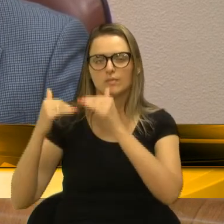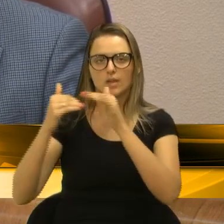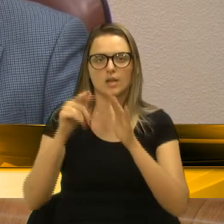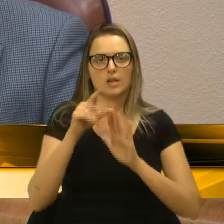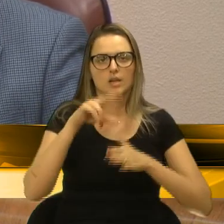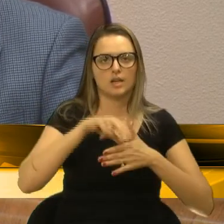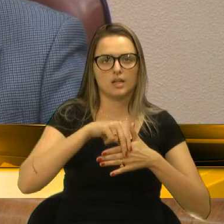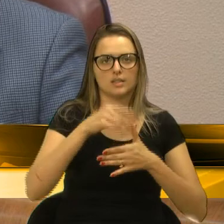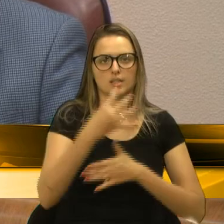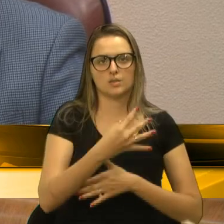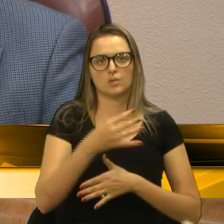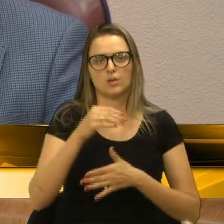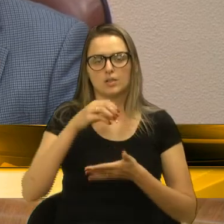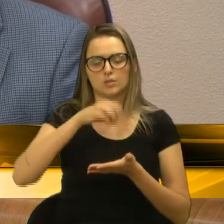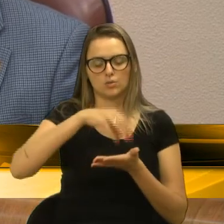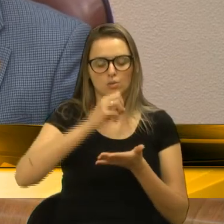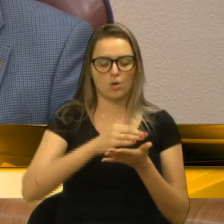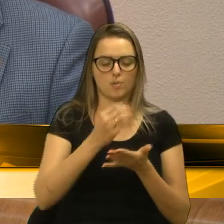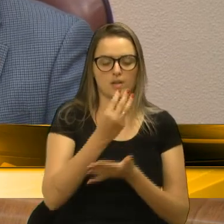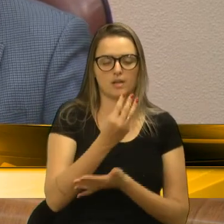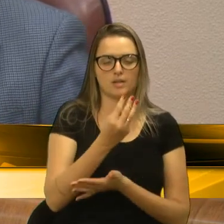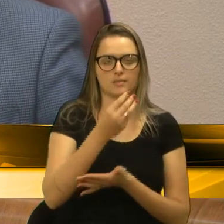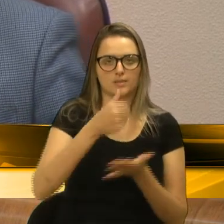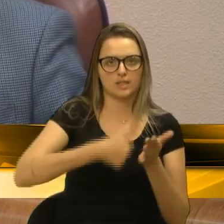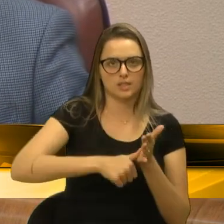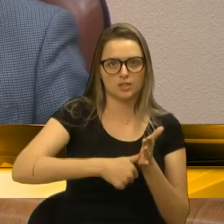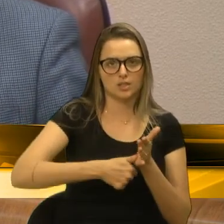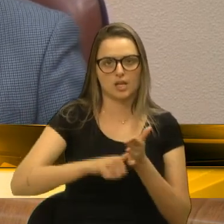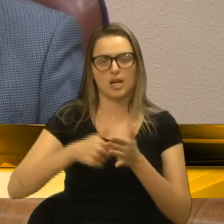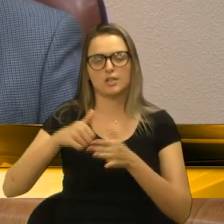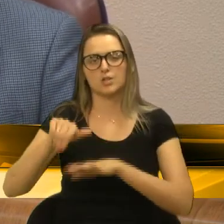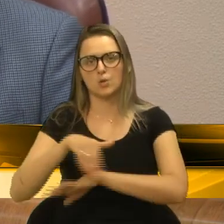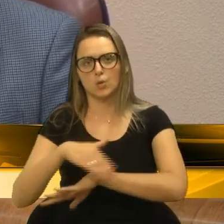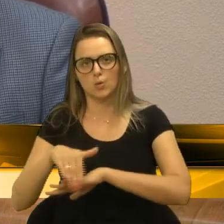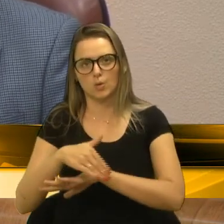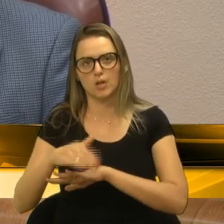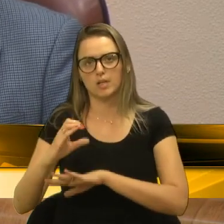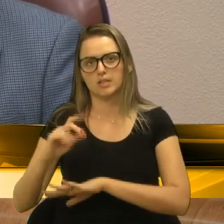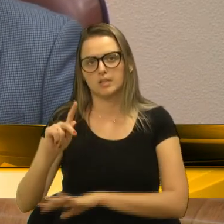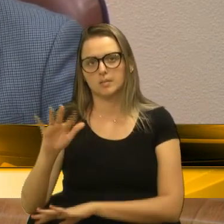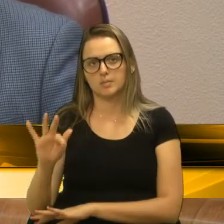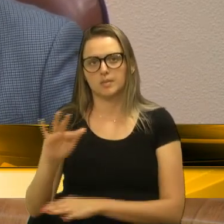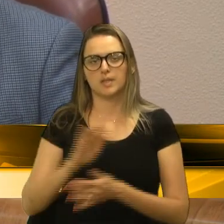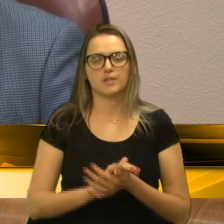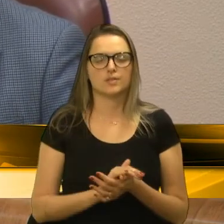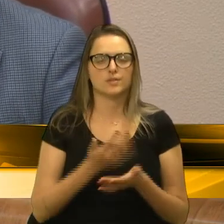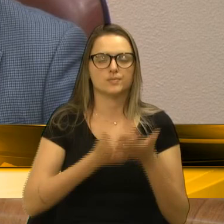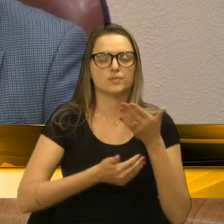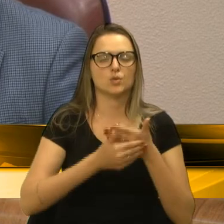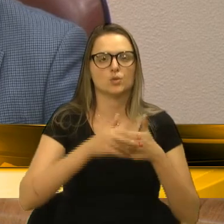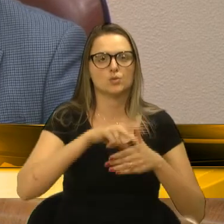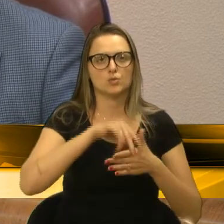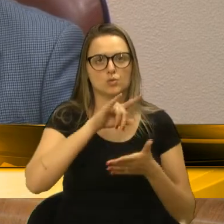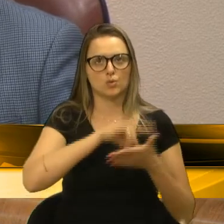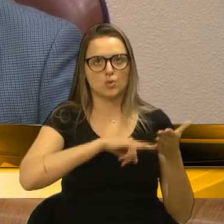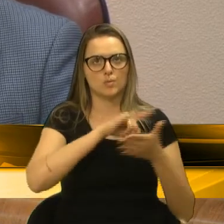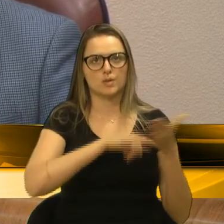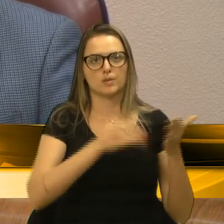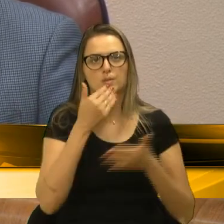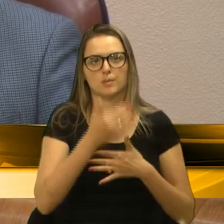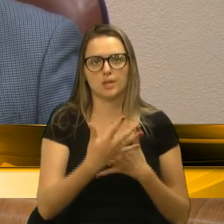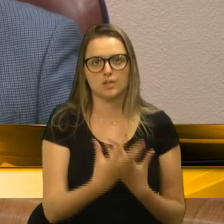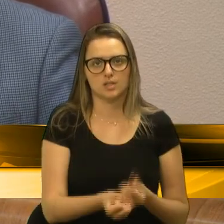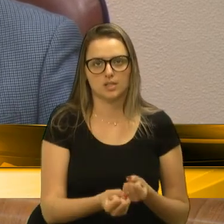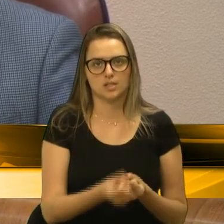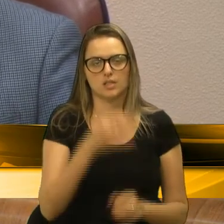cópia do RG, CPF, título do eleitor e comprovante de residência do autor. Termos em que espera deferimento, Caxias do